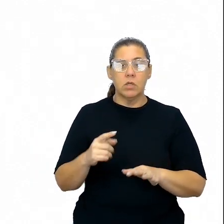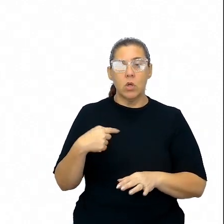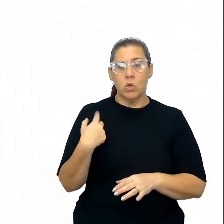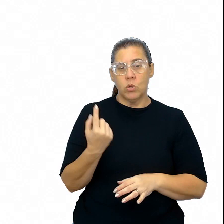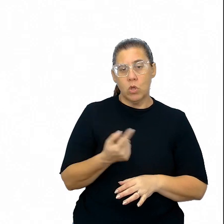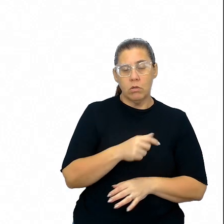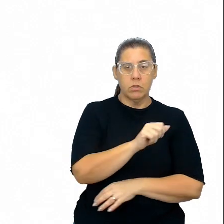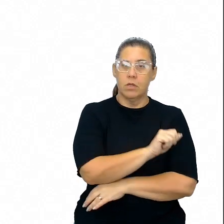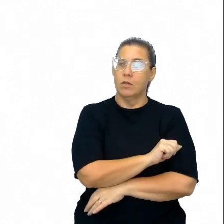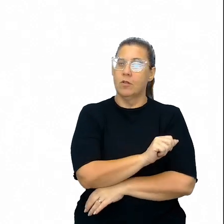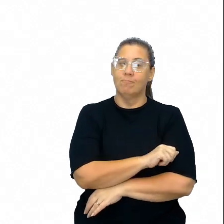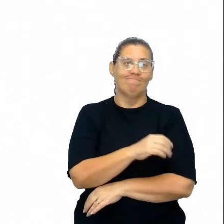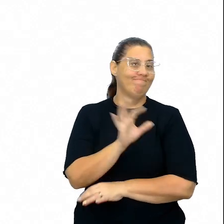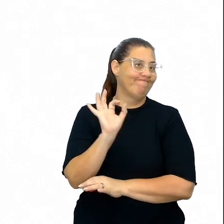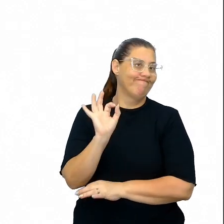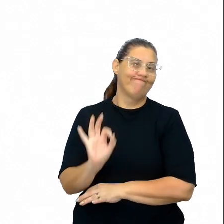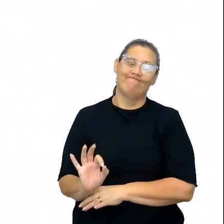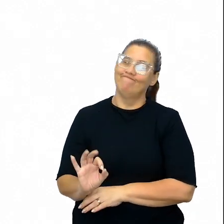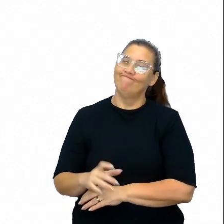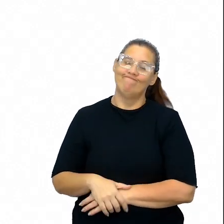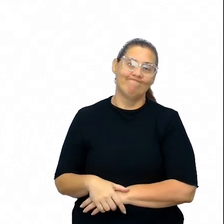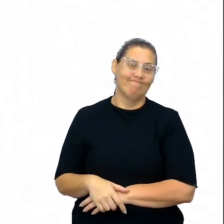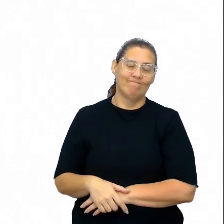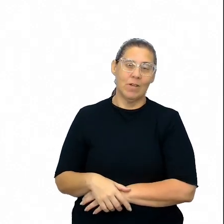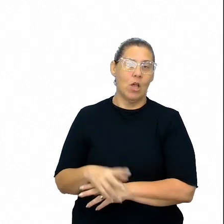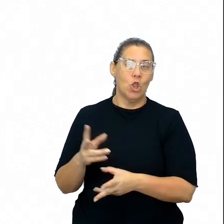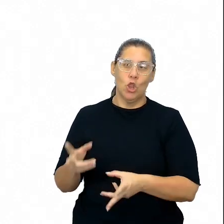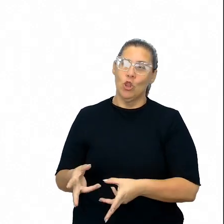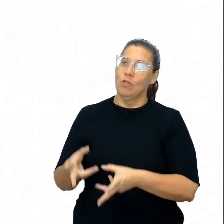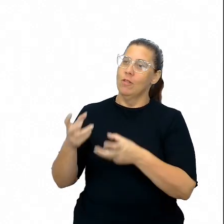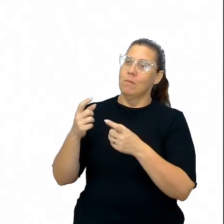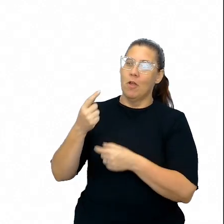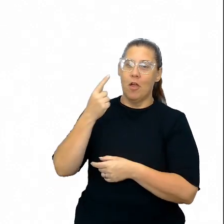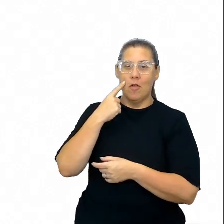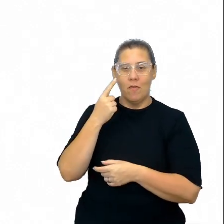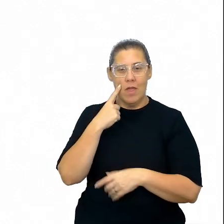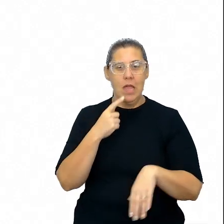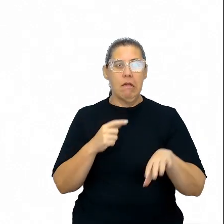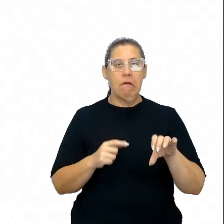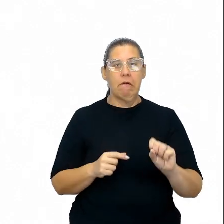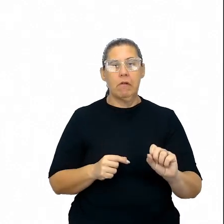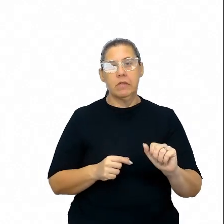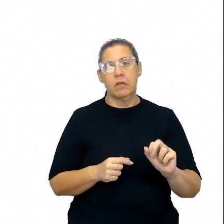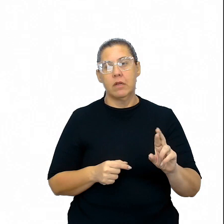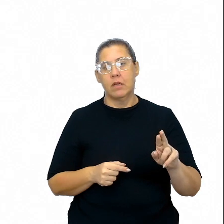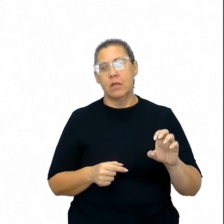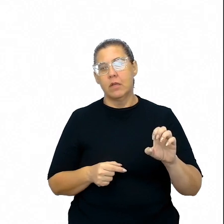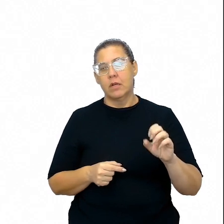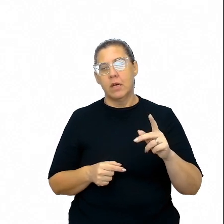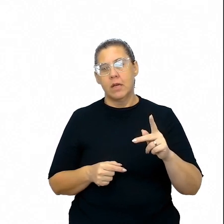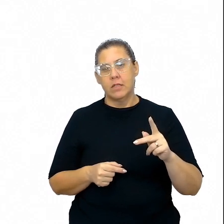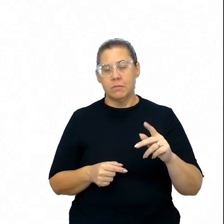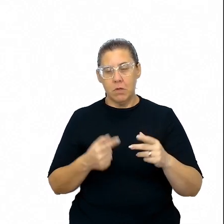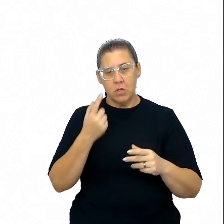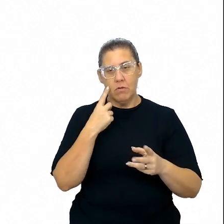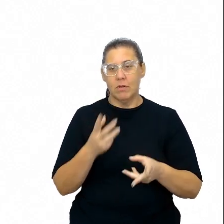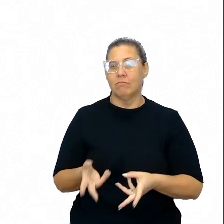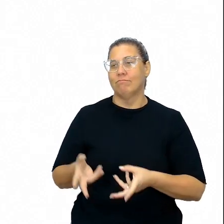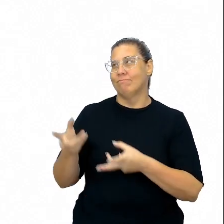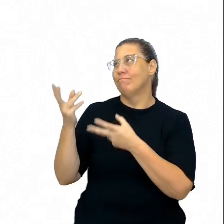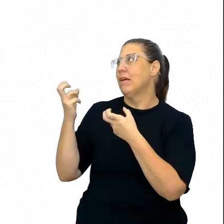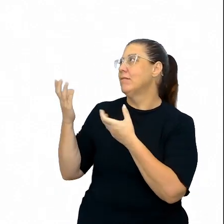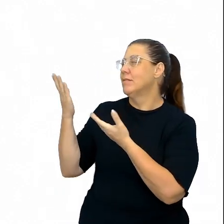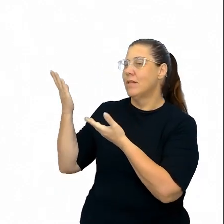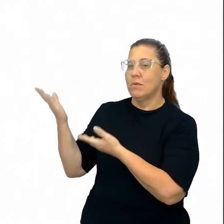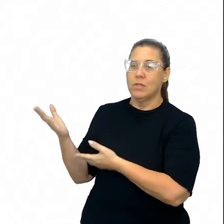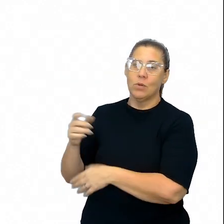nossos alunos não acertam. É comum a gente observar Saresp, outras avaliações externas aí, a dificuldade